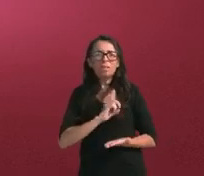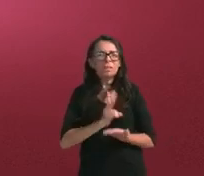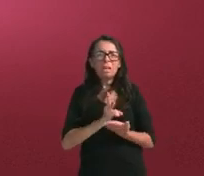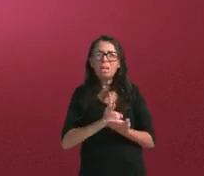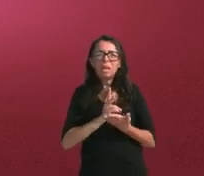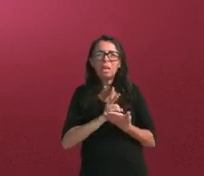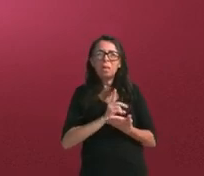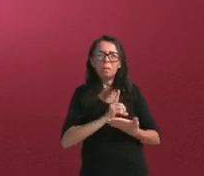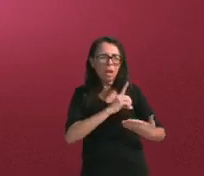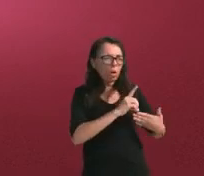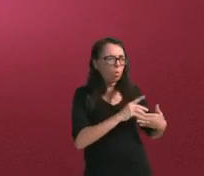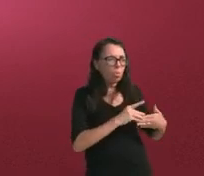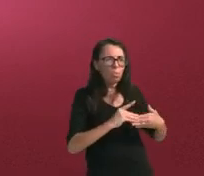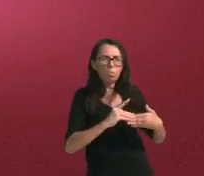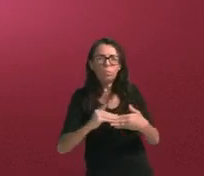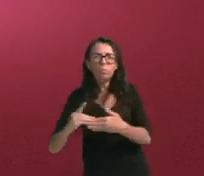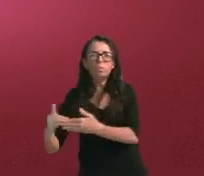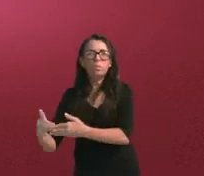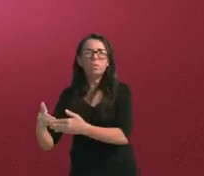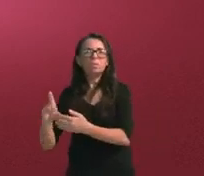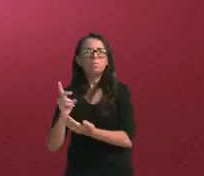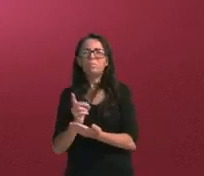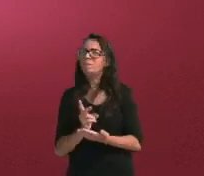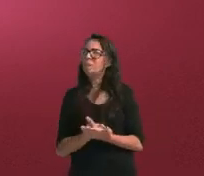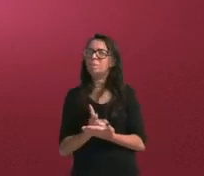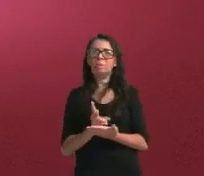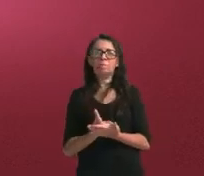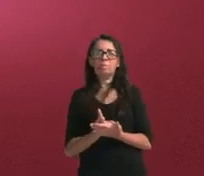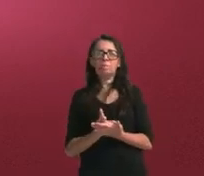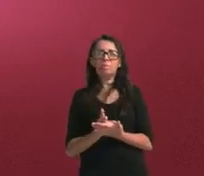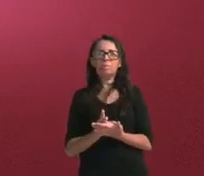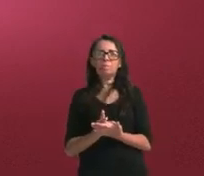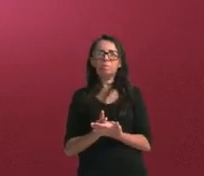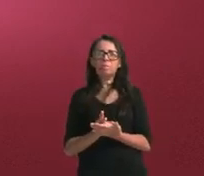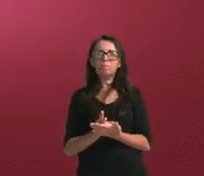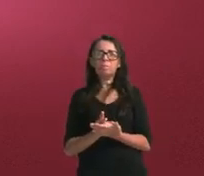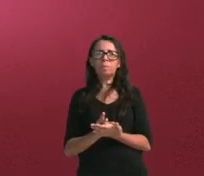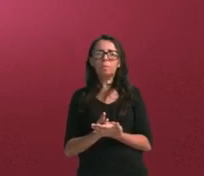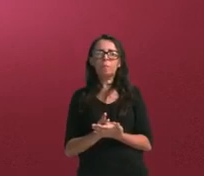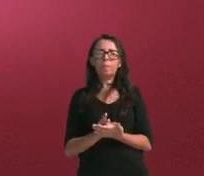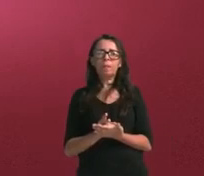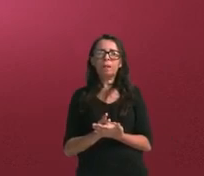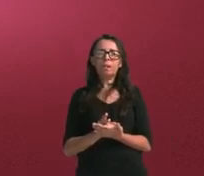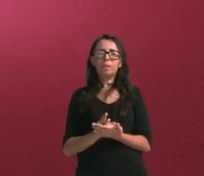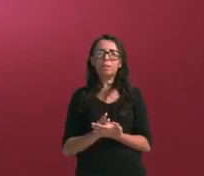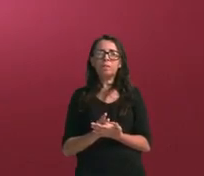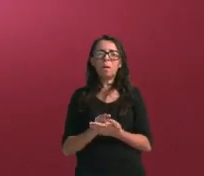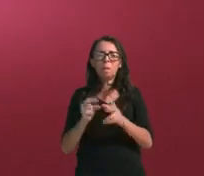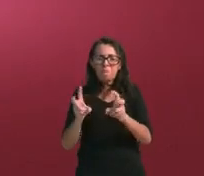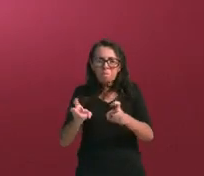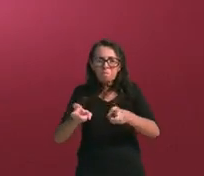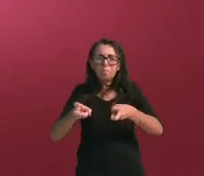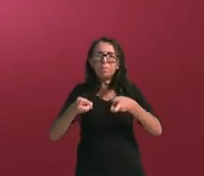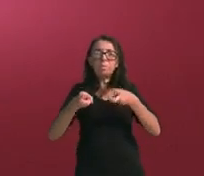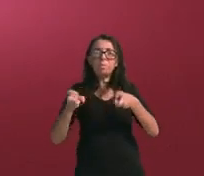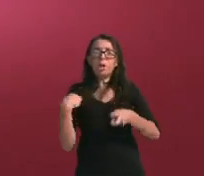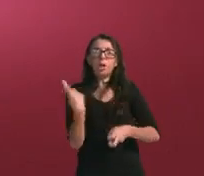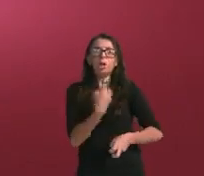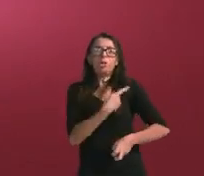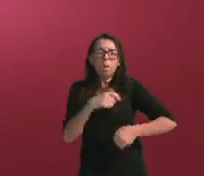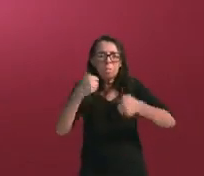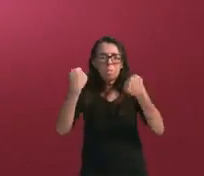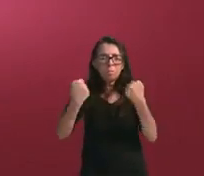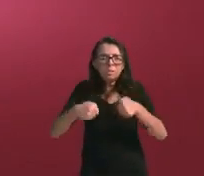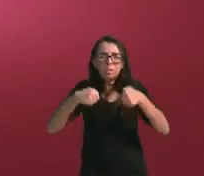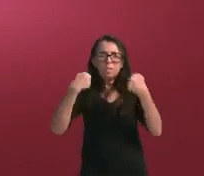E ele fará tudo aquilo que promete, conforme a sua vontade, não conforme a nossa